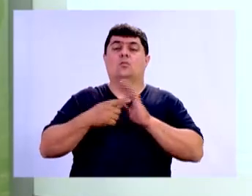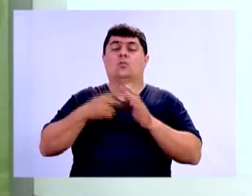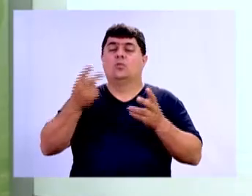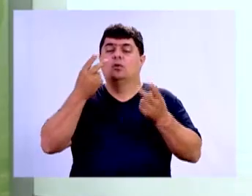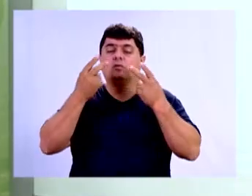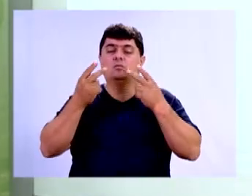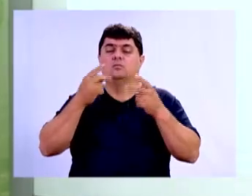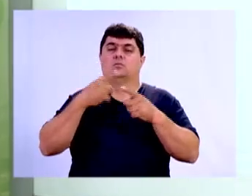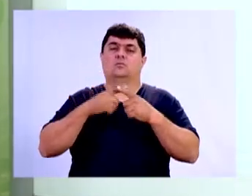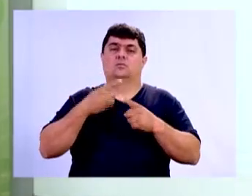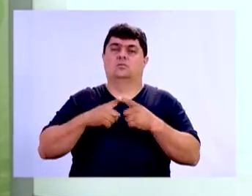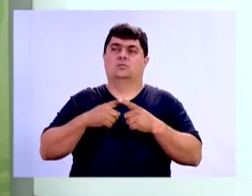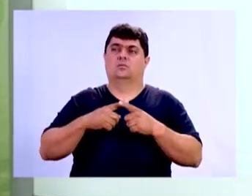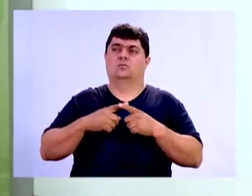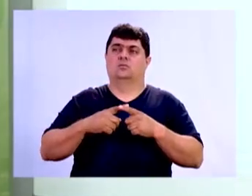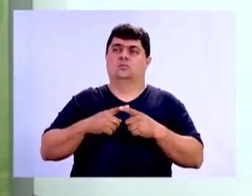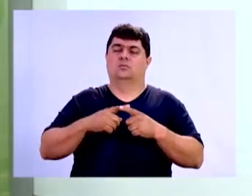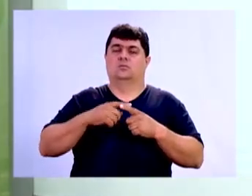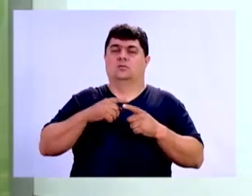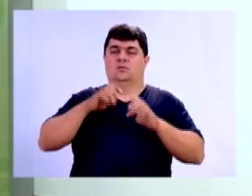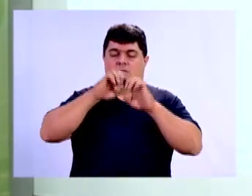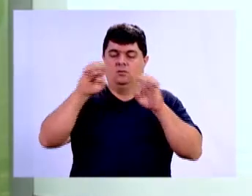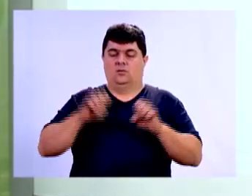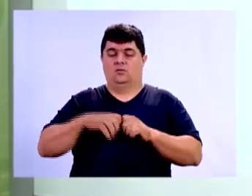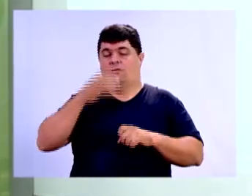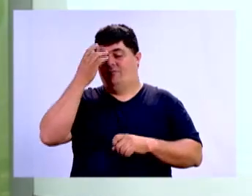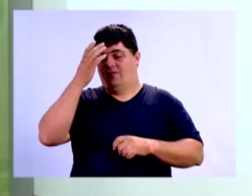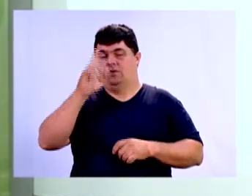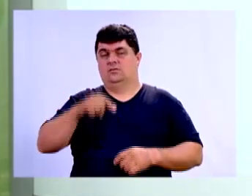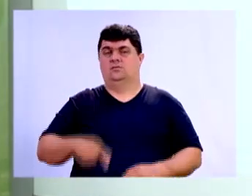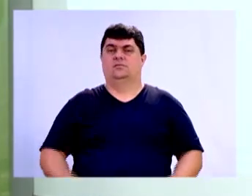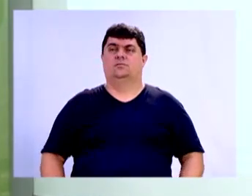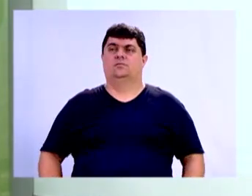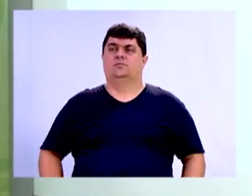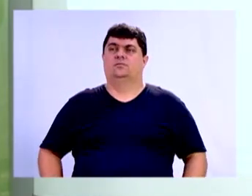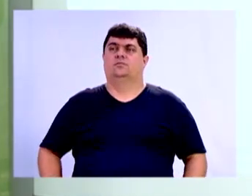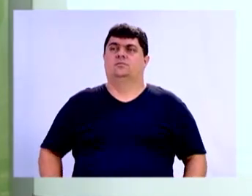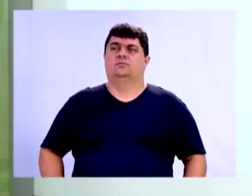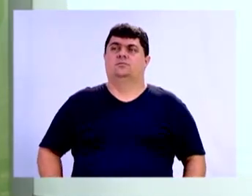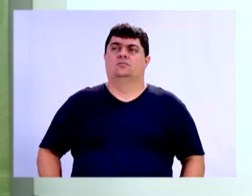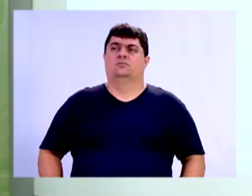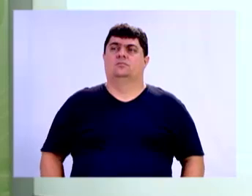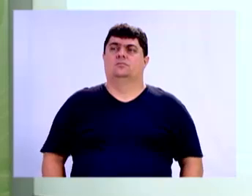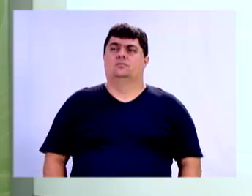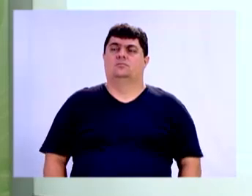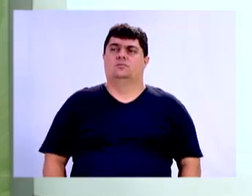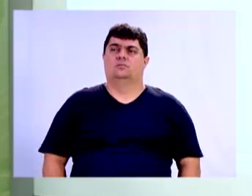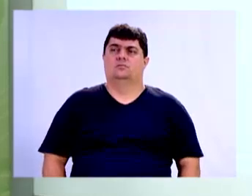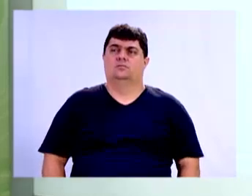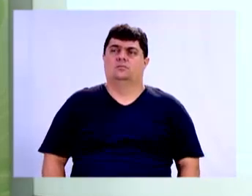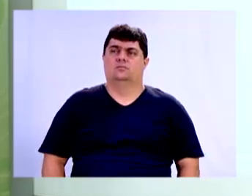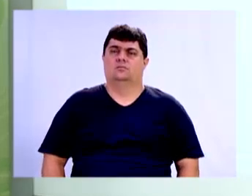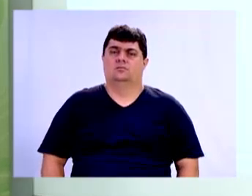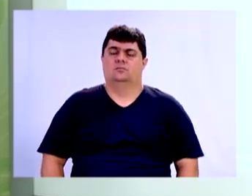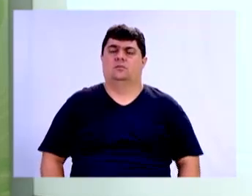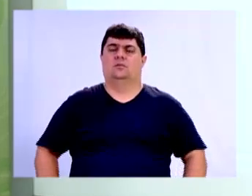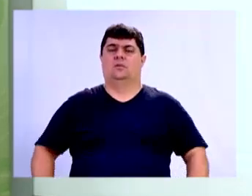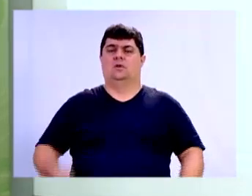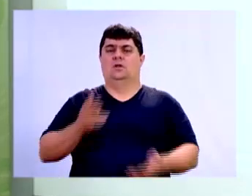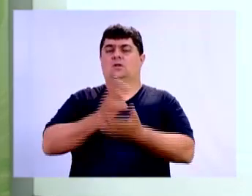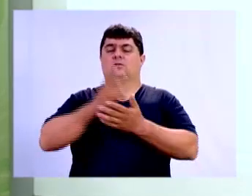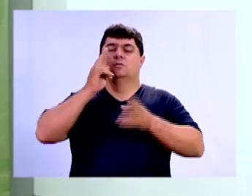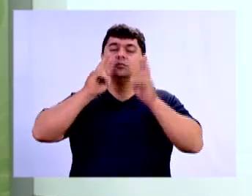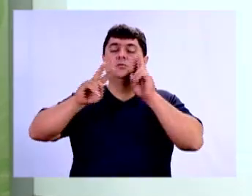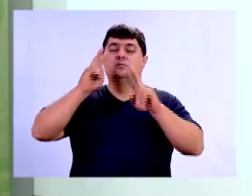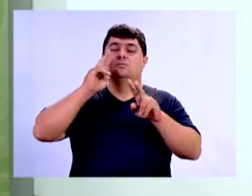vetor? Porque é a estrutura mais fácil, né? É a estrutura que o pessoal sempre vê na faculdade e agora